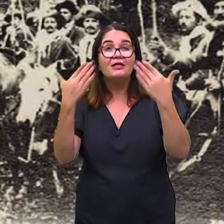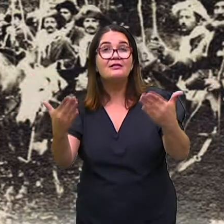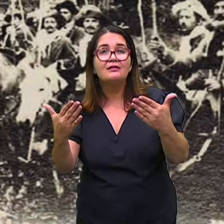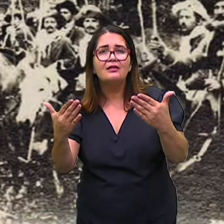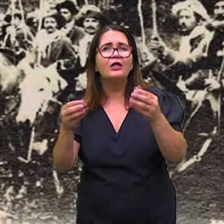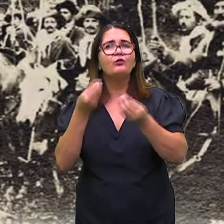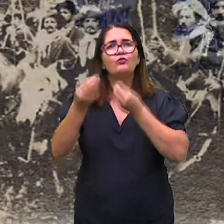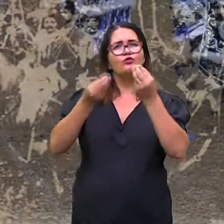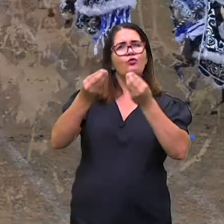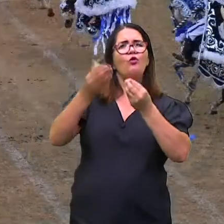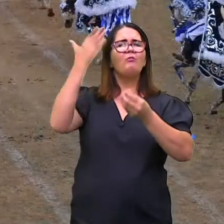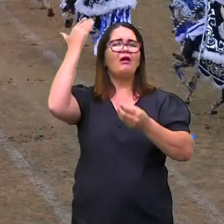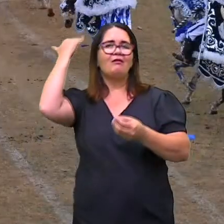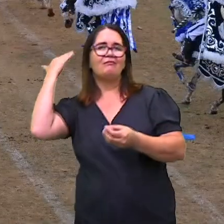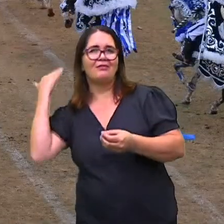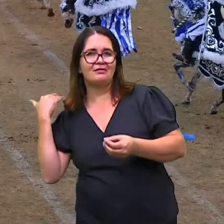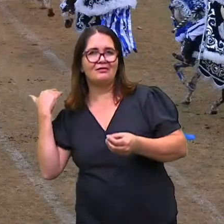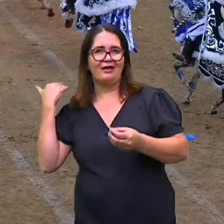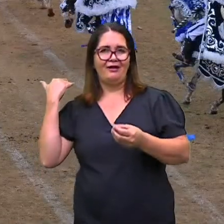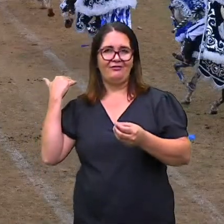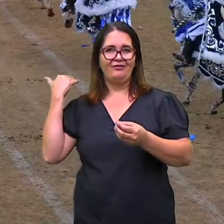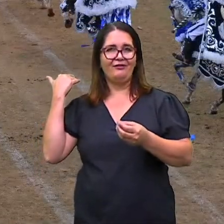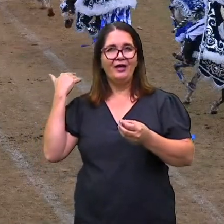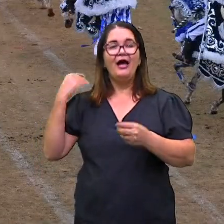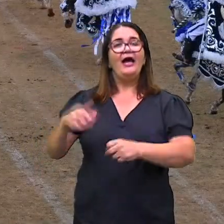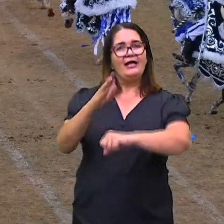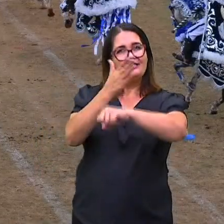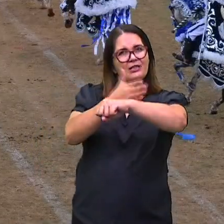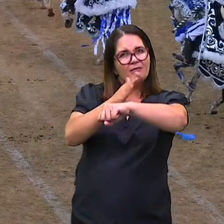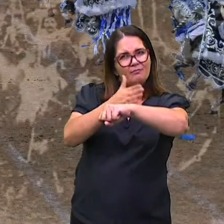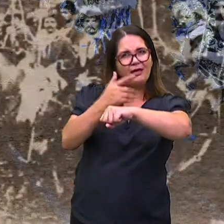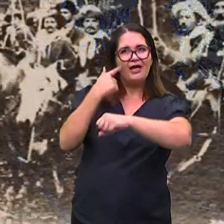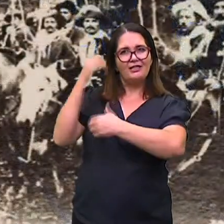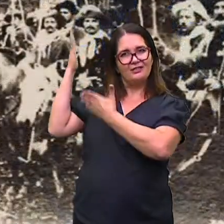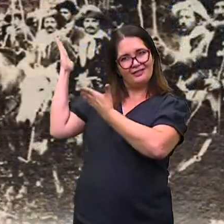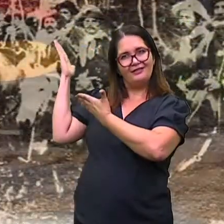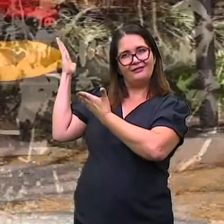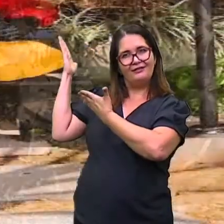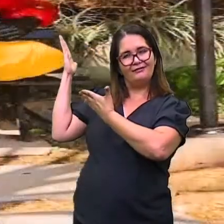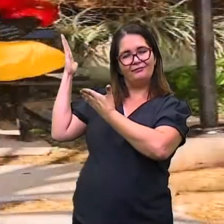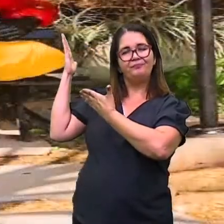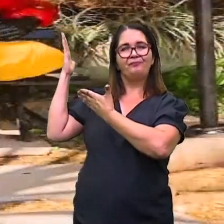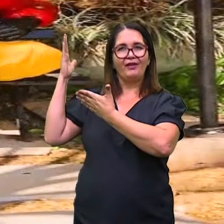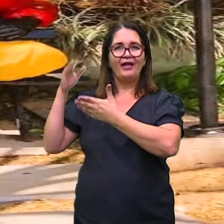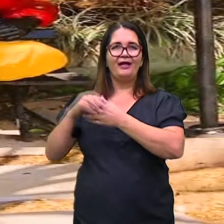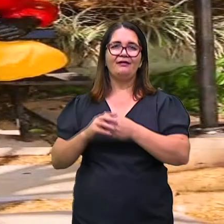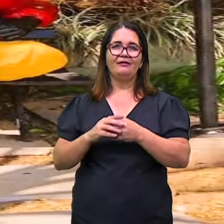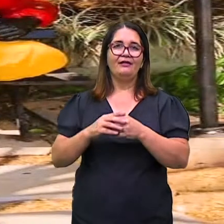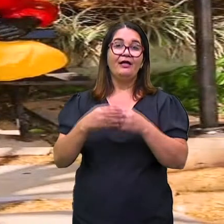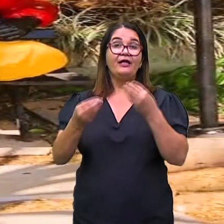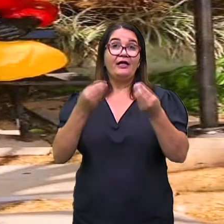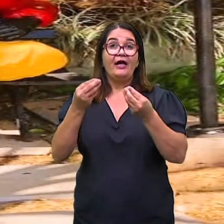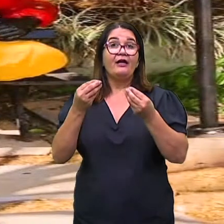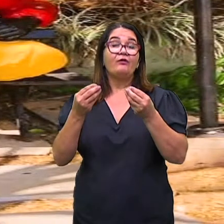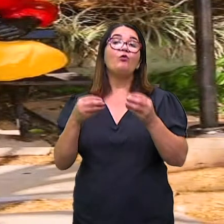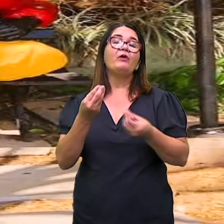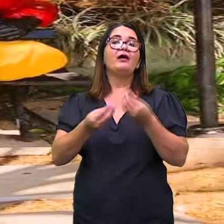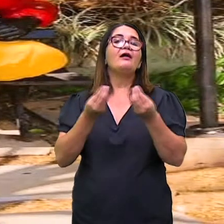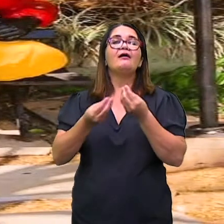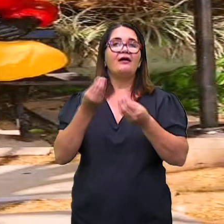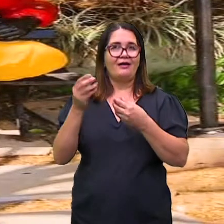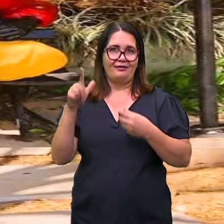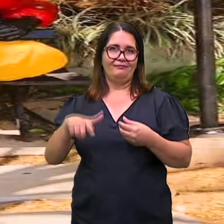mais famosas. Pirenópolis fica em Goiás, é uma das mais famosas do Brasil, quiçá a